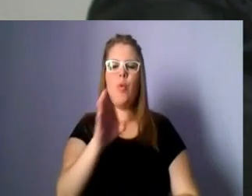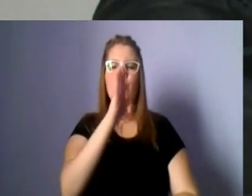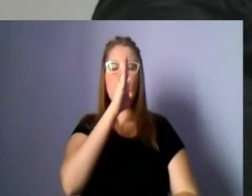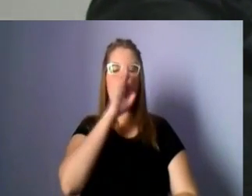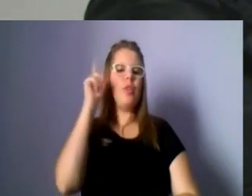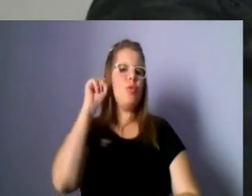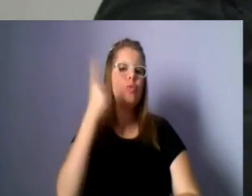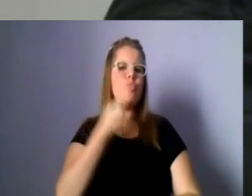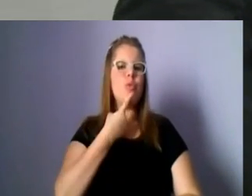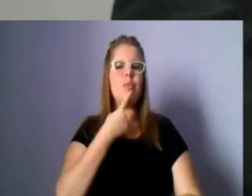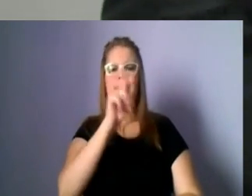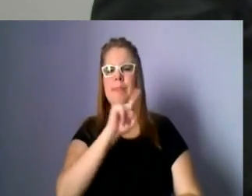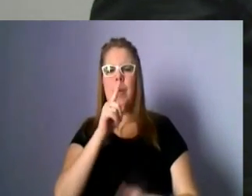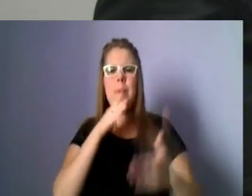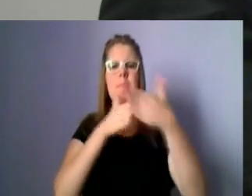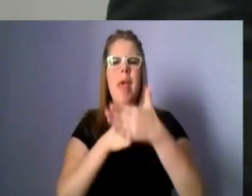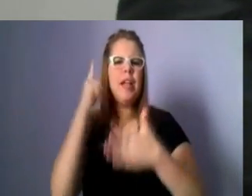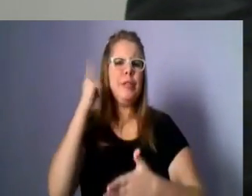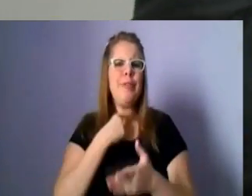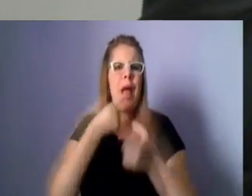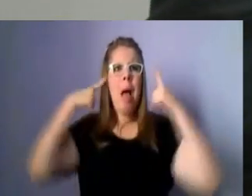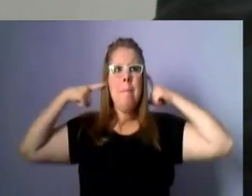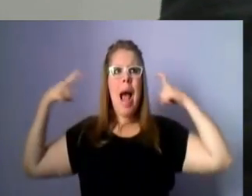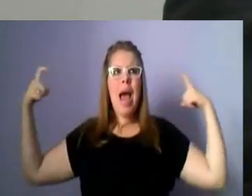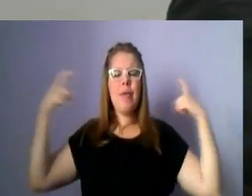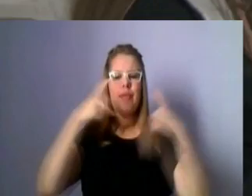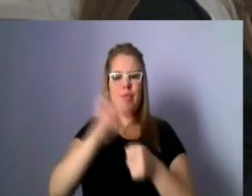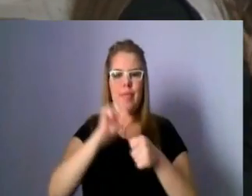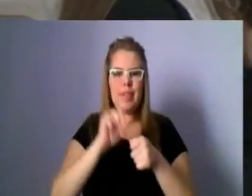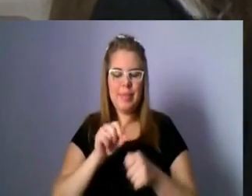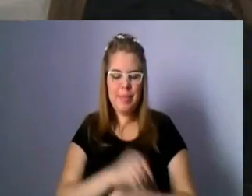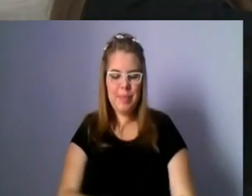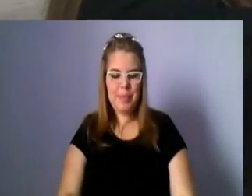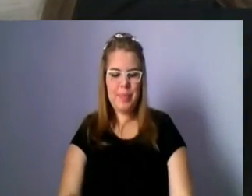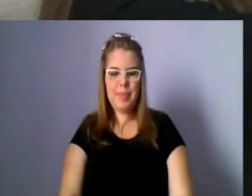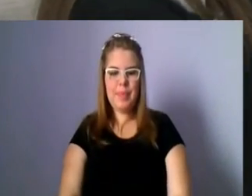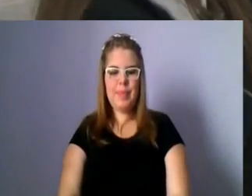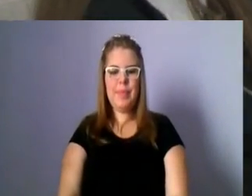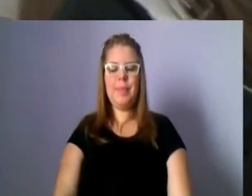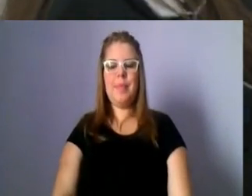O silêncio não impede essas pessoas de fazerem muito barulho.